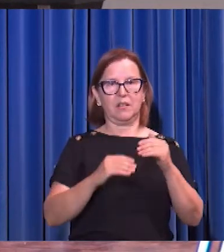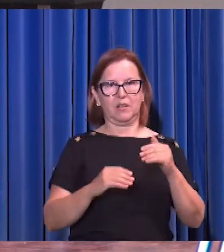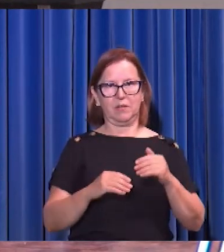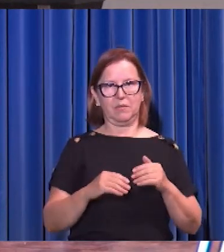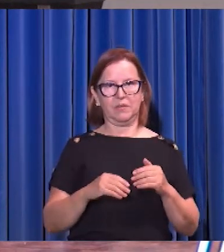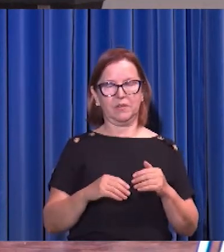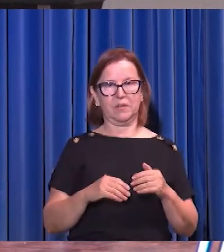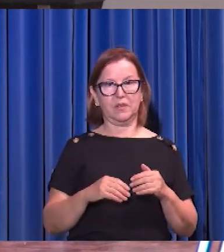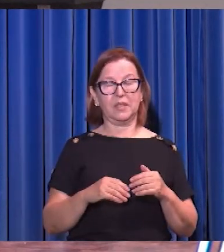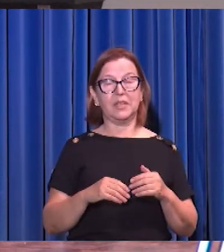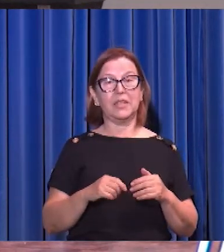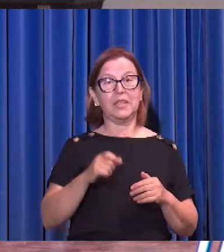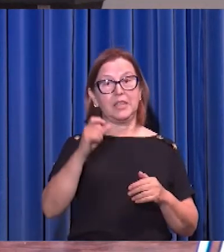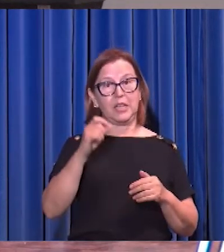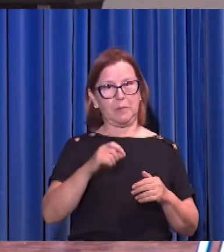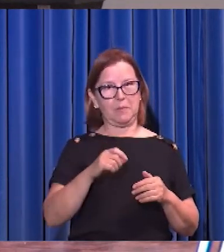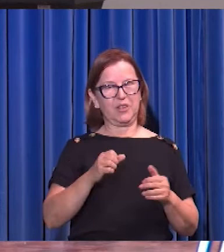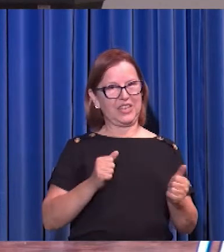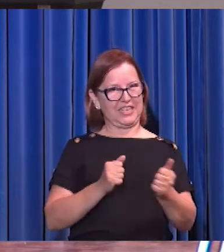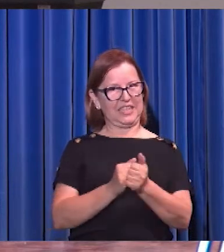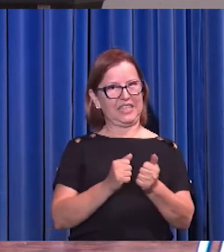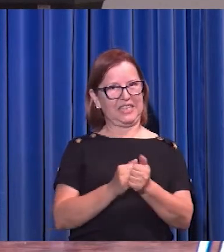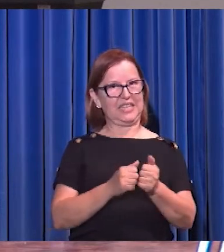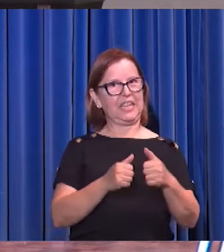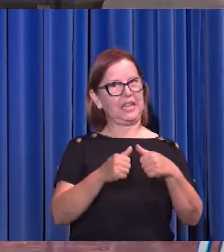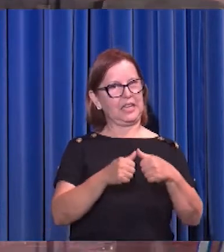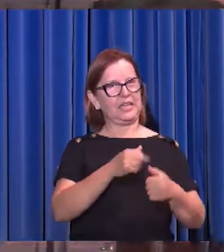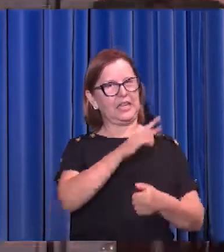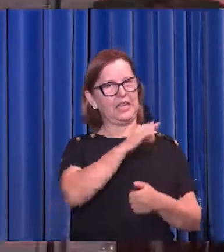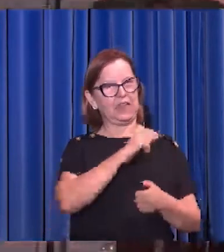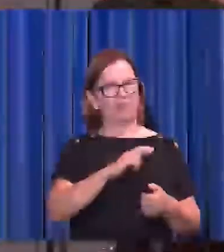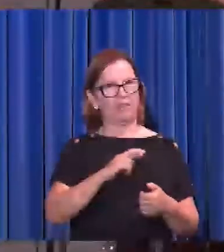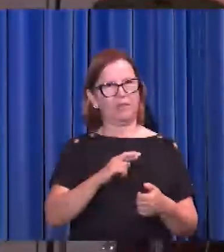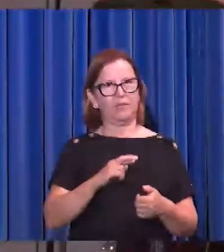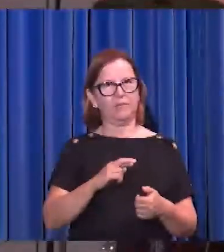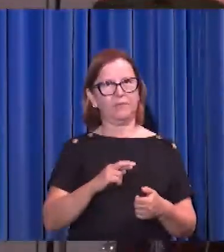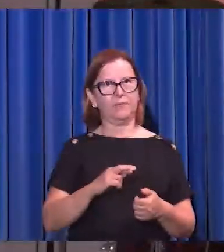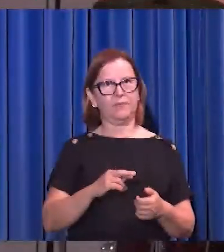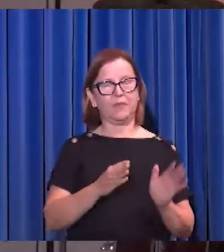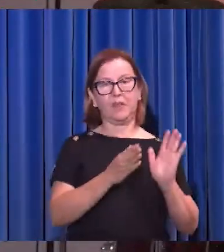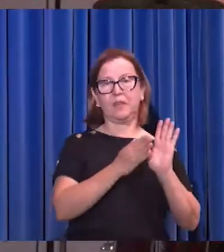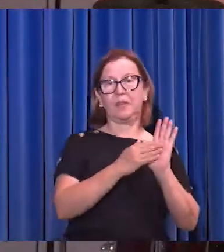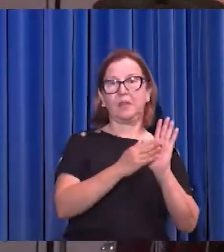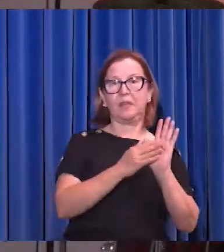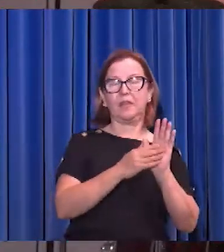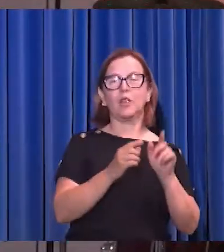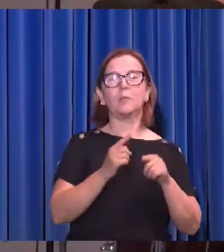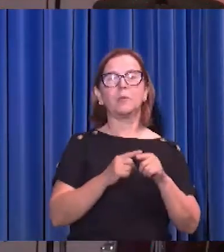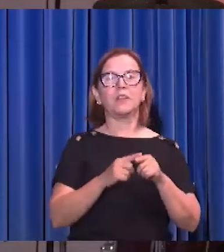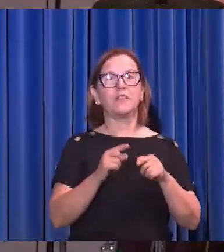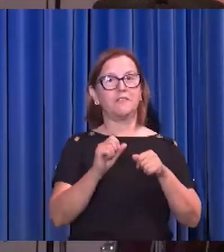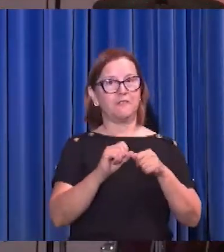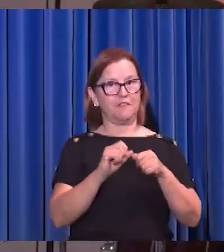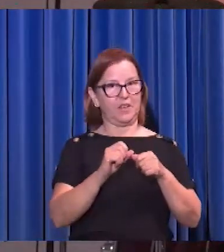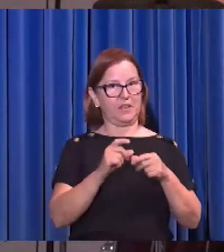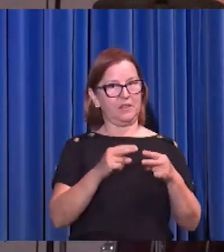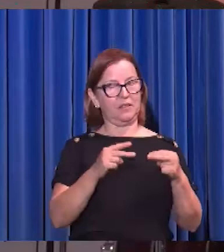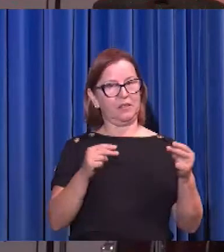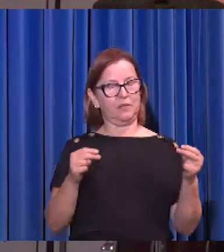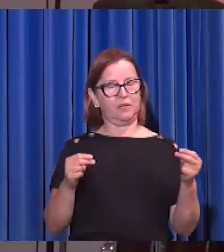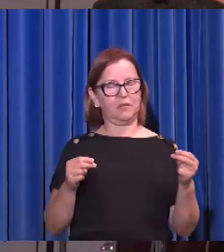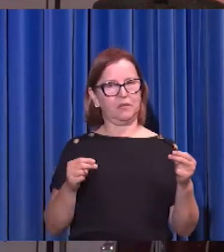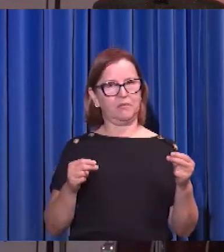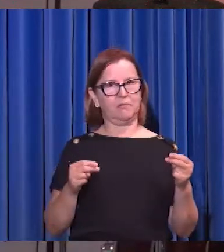o seguidor da religião ganha mérito por realizar certas coisas. Você